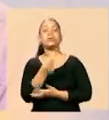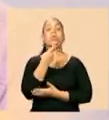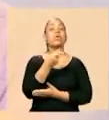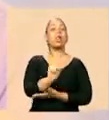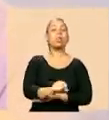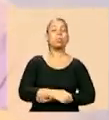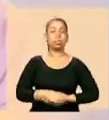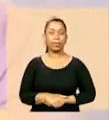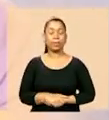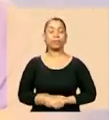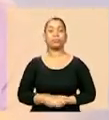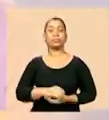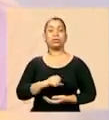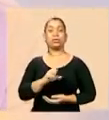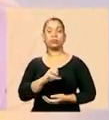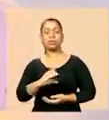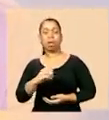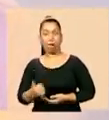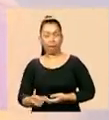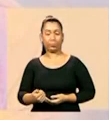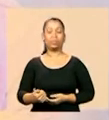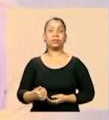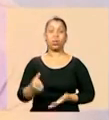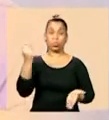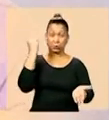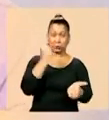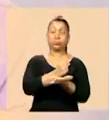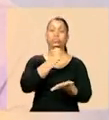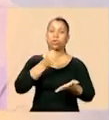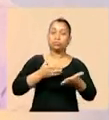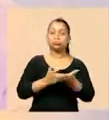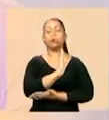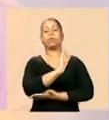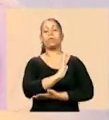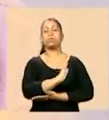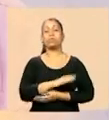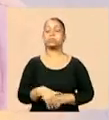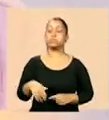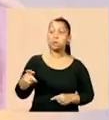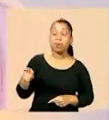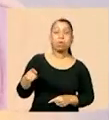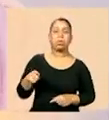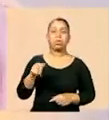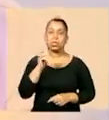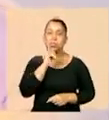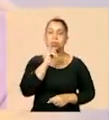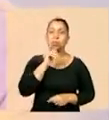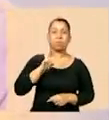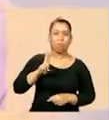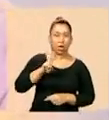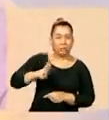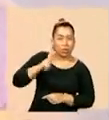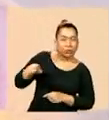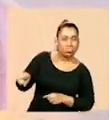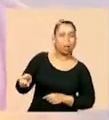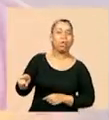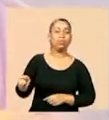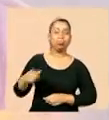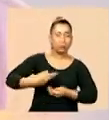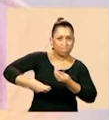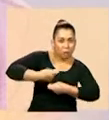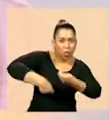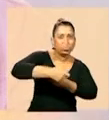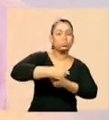também fala do CA, que é o Certificado de Aprovação do Ministério do Trabalho. Então, o equipamento, para ele poder ser comercializado